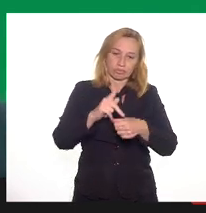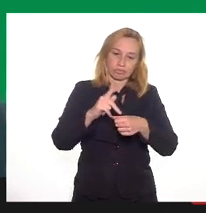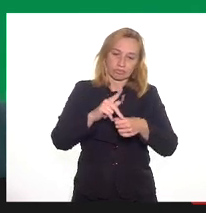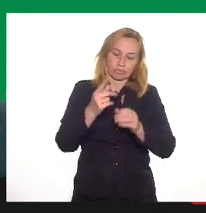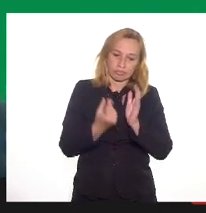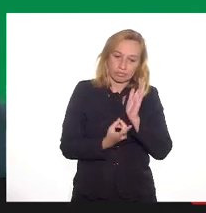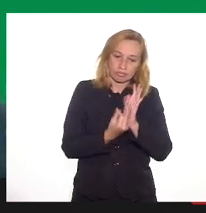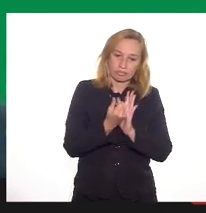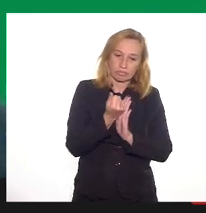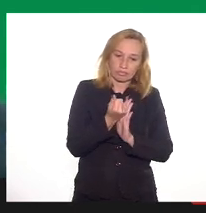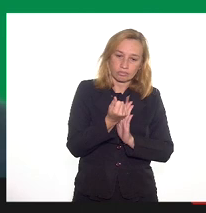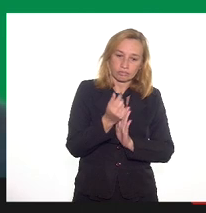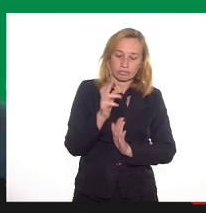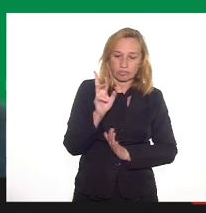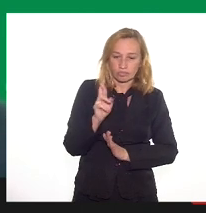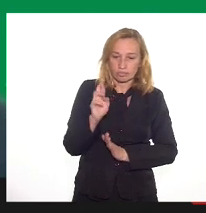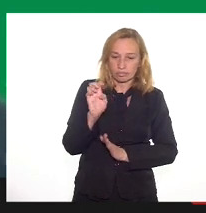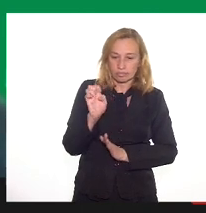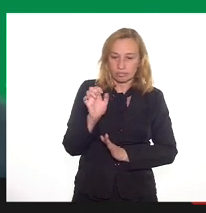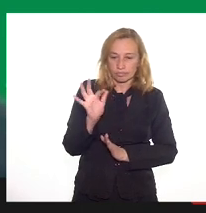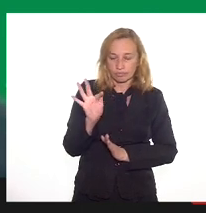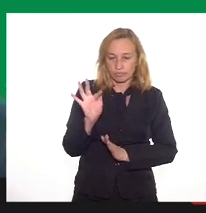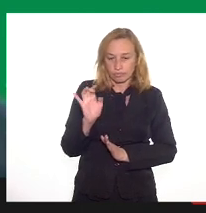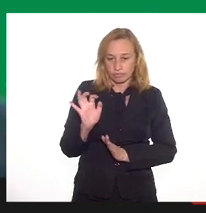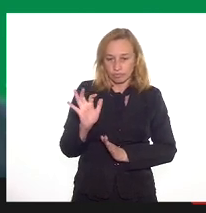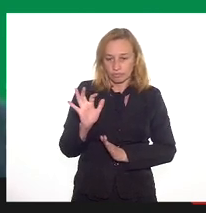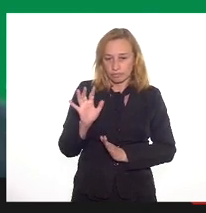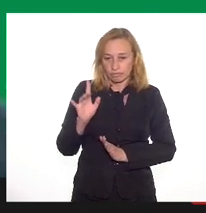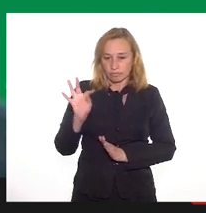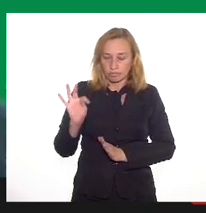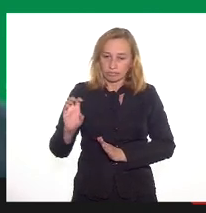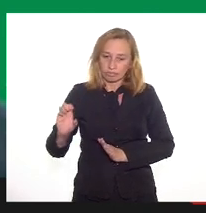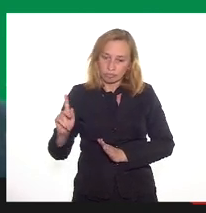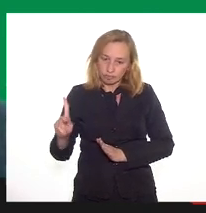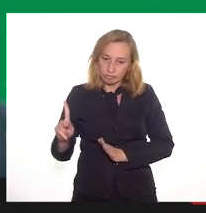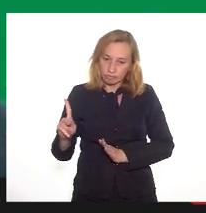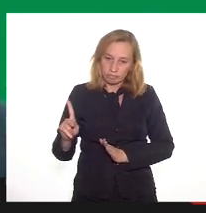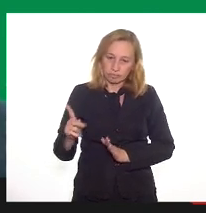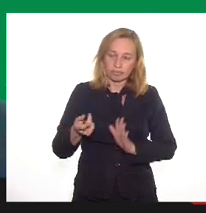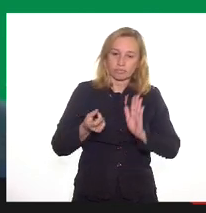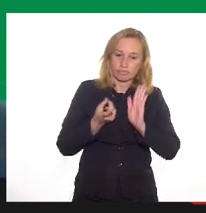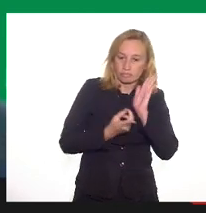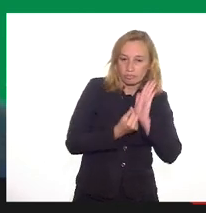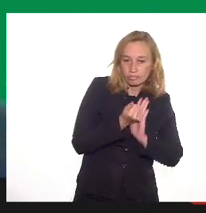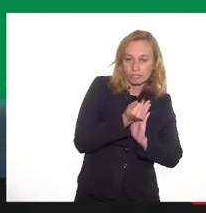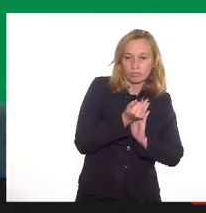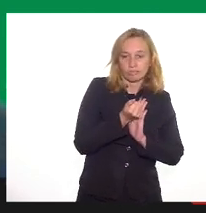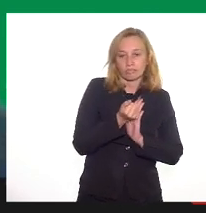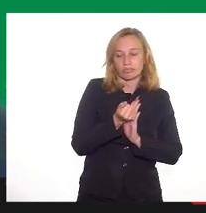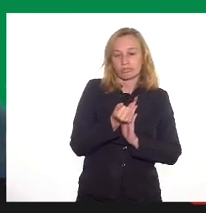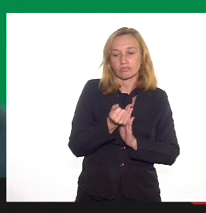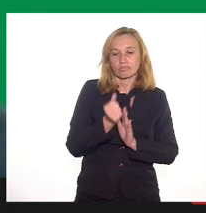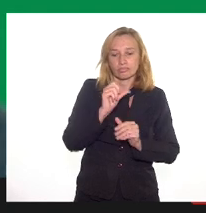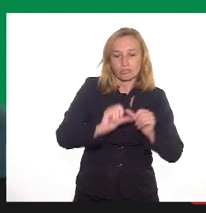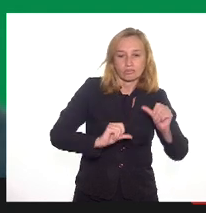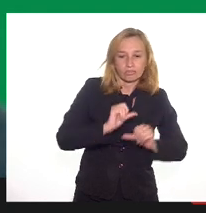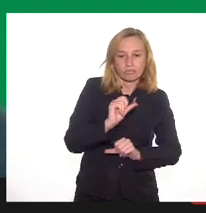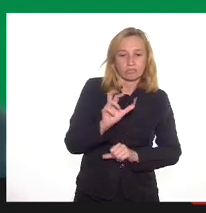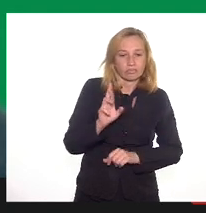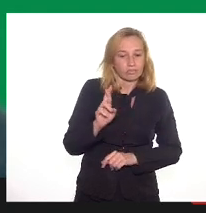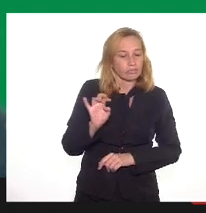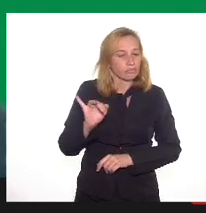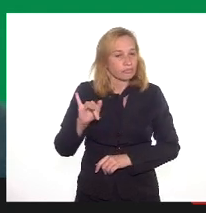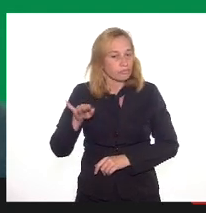seu programa de investimento chamado RefTop, que é justamente para investimento na modernização e na transformação das refinarias que